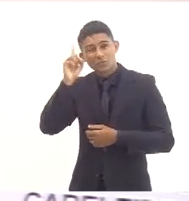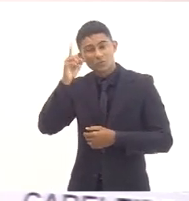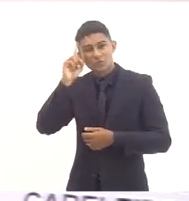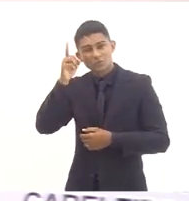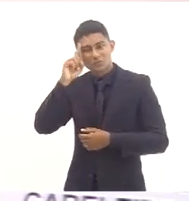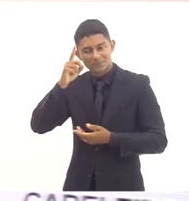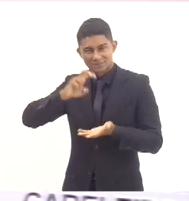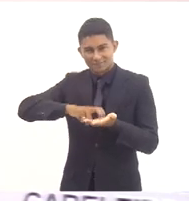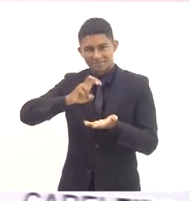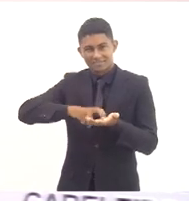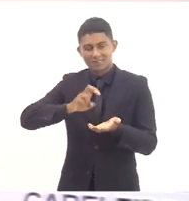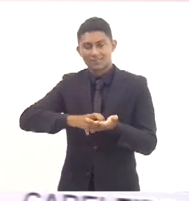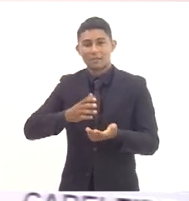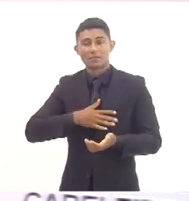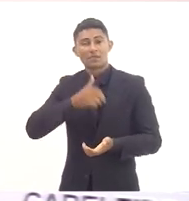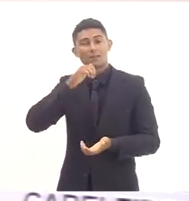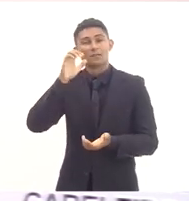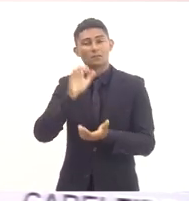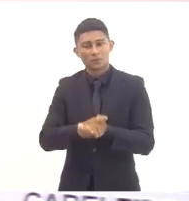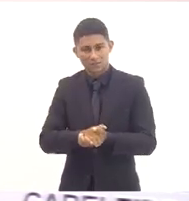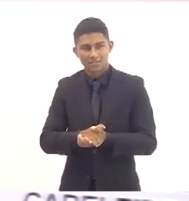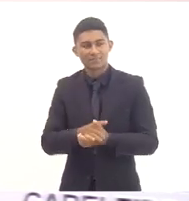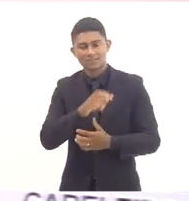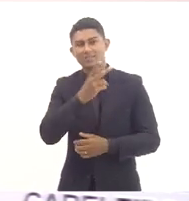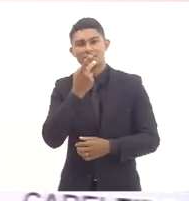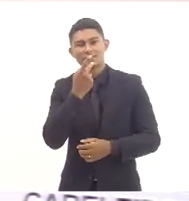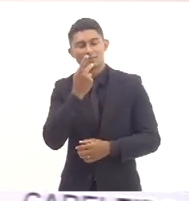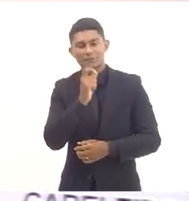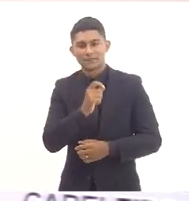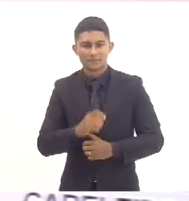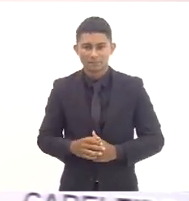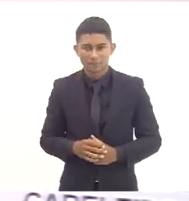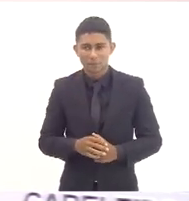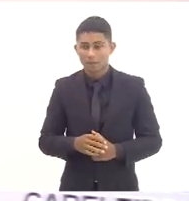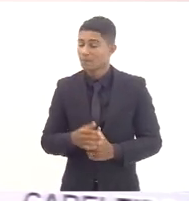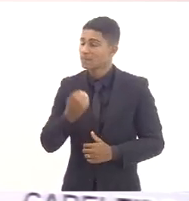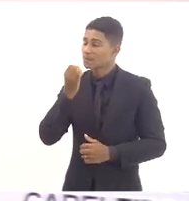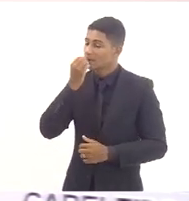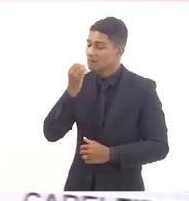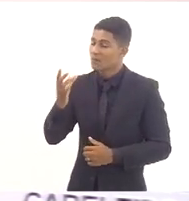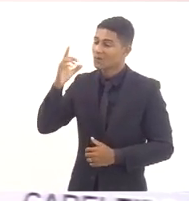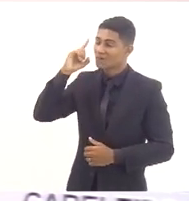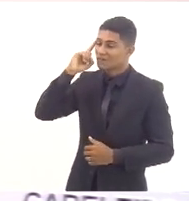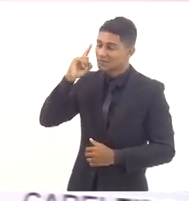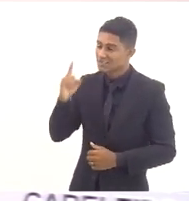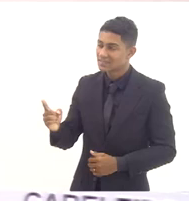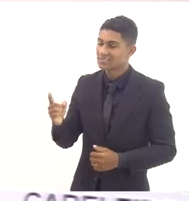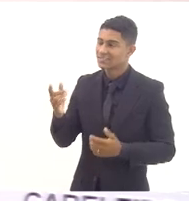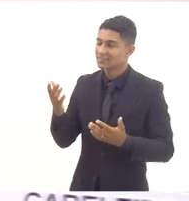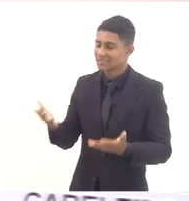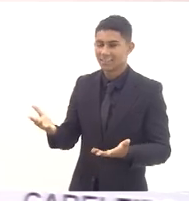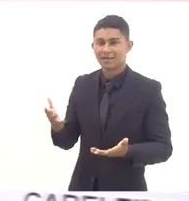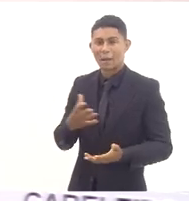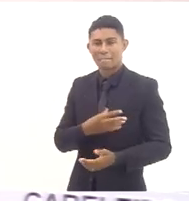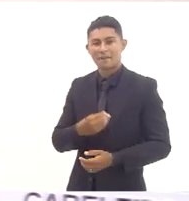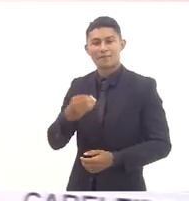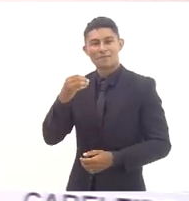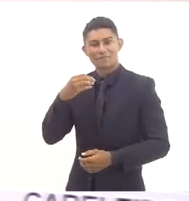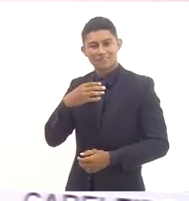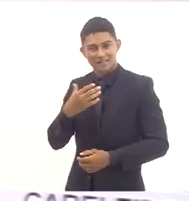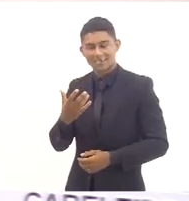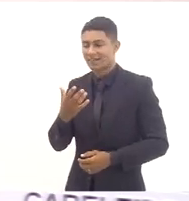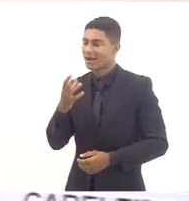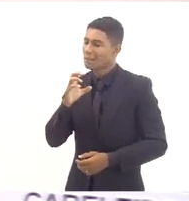mulher essa santa ali diz Bom dia meu filho bom dia meu